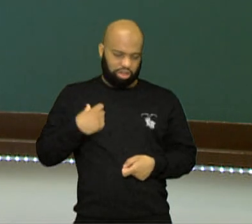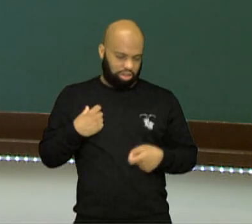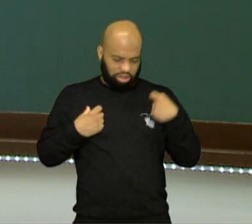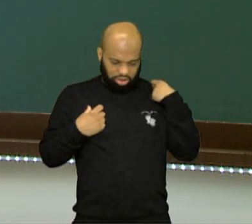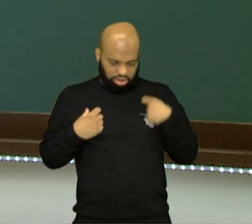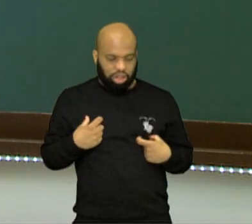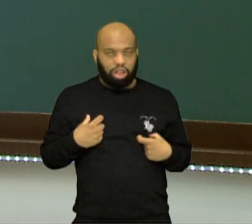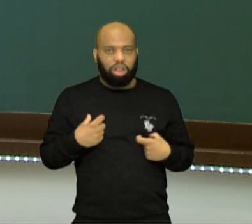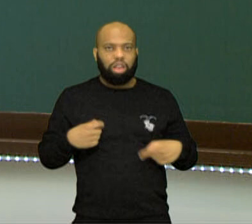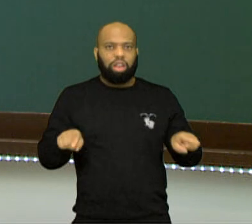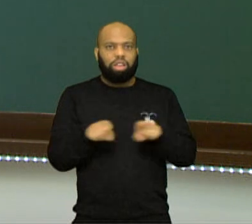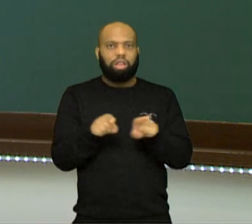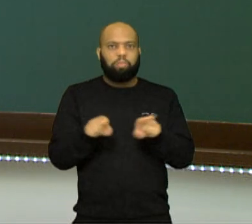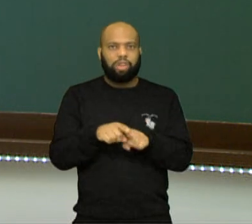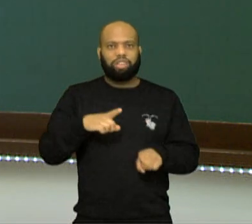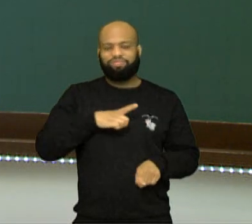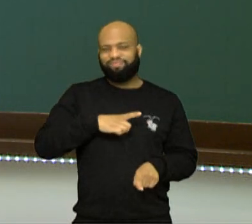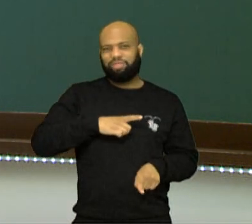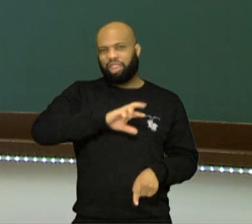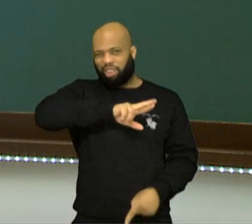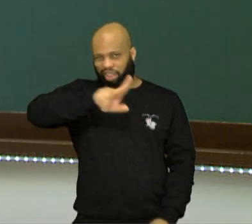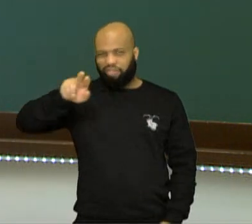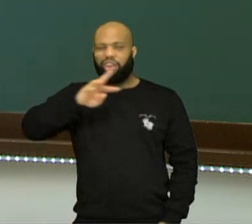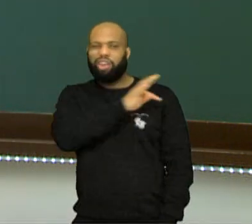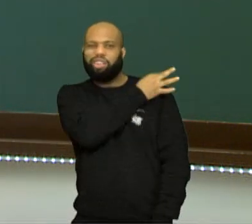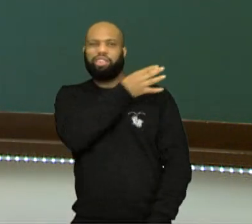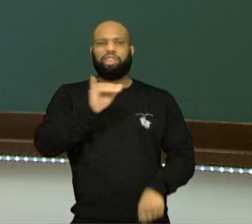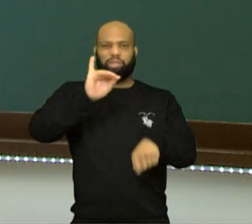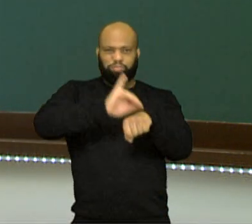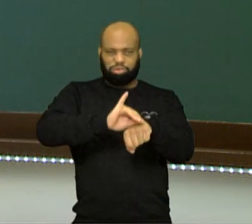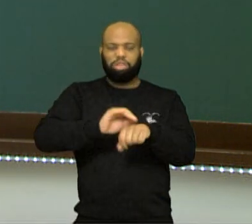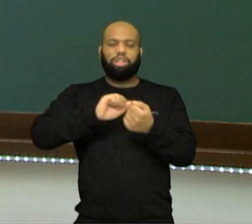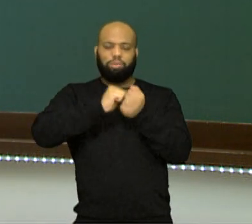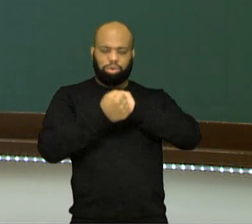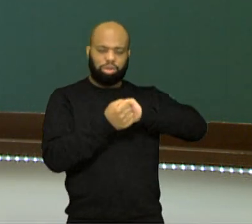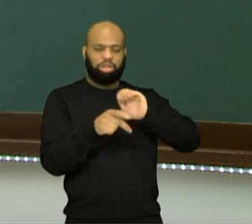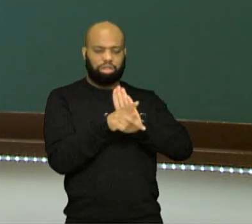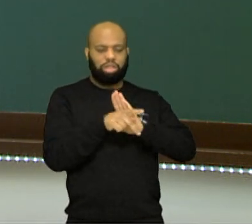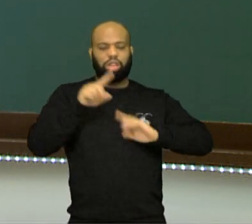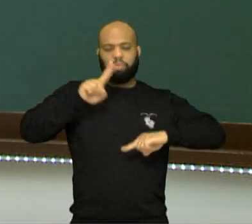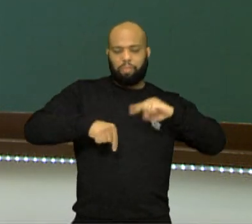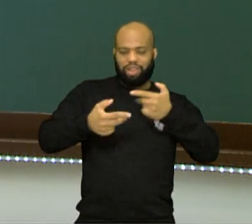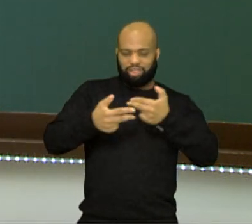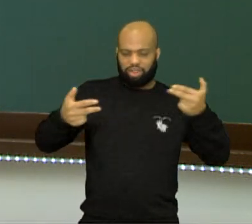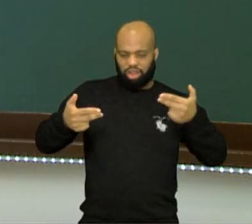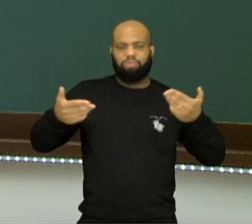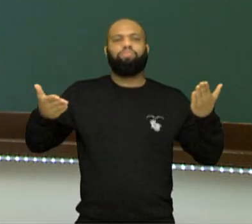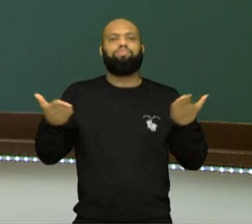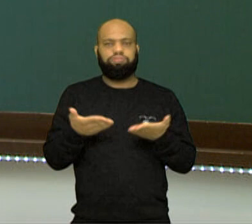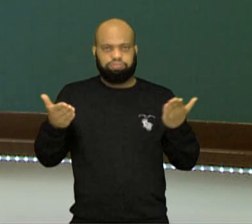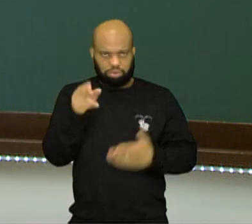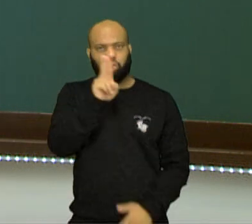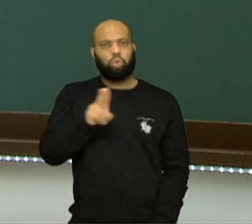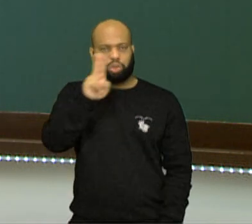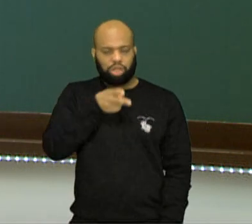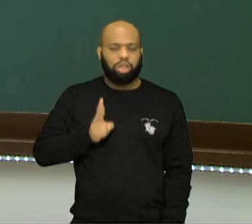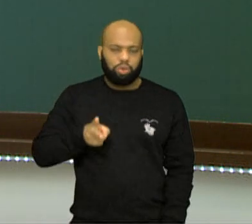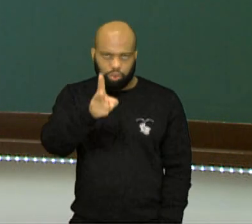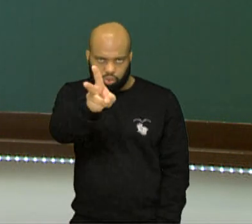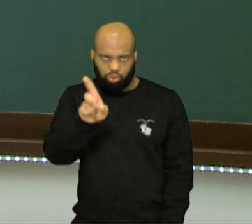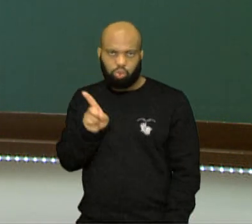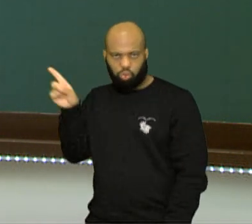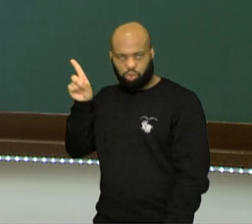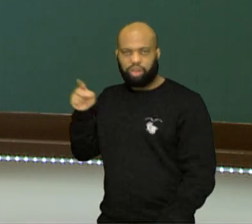que desenvolveram muitas das técnicas e adaptaram materiais que são utilizados até hoje